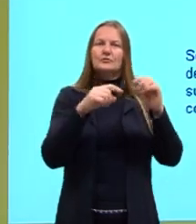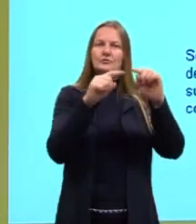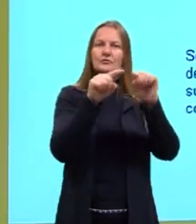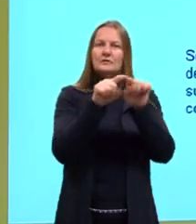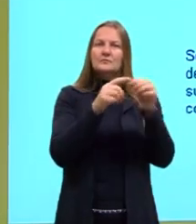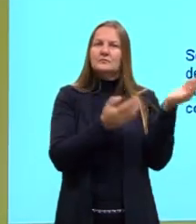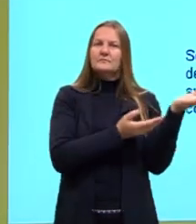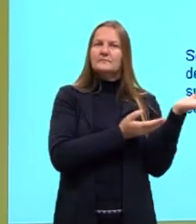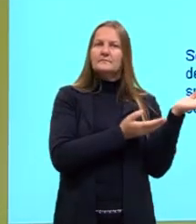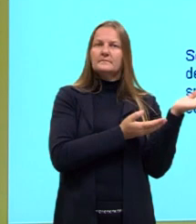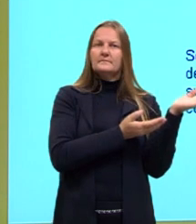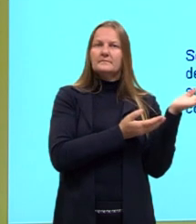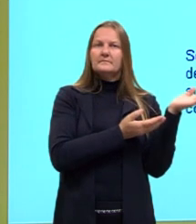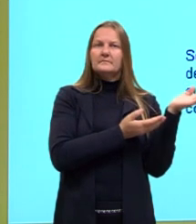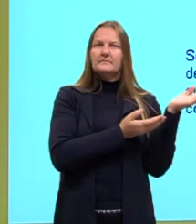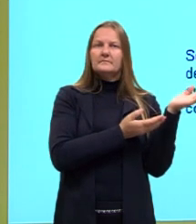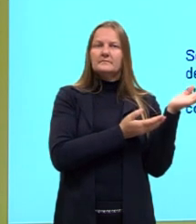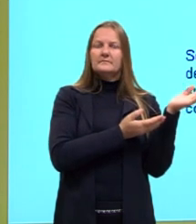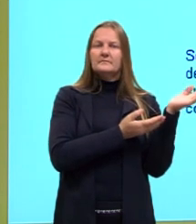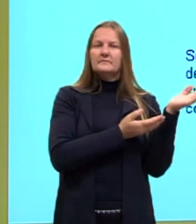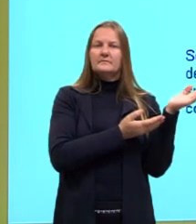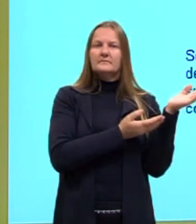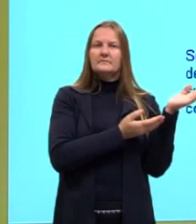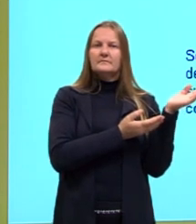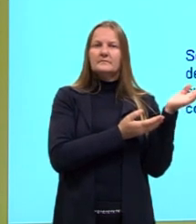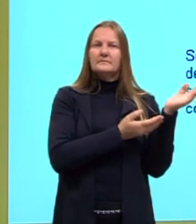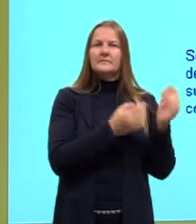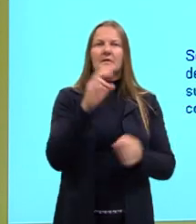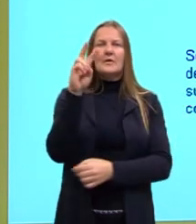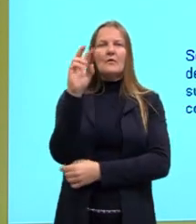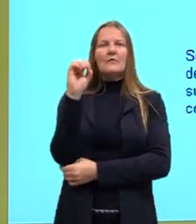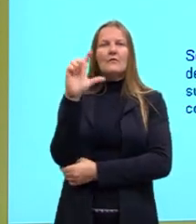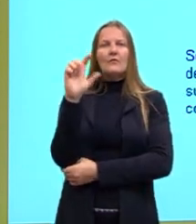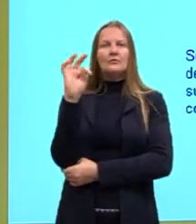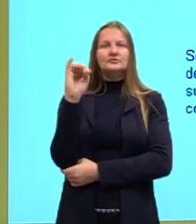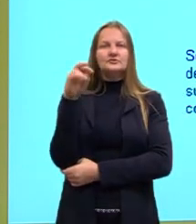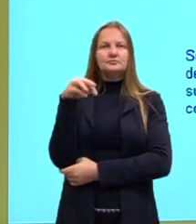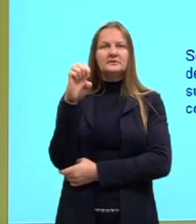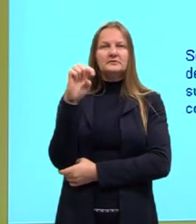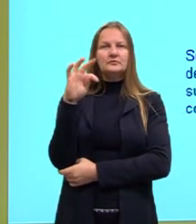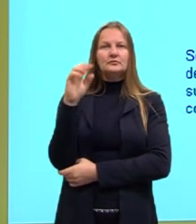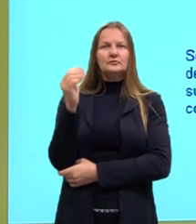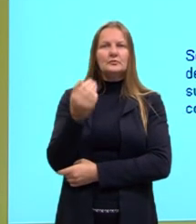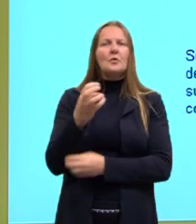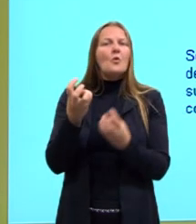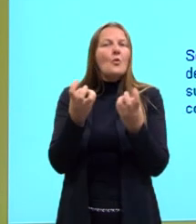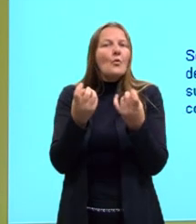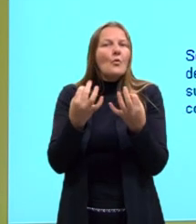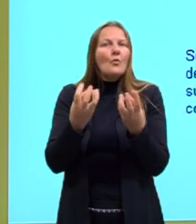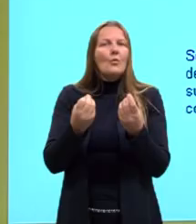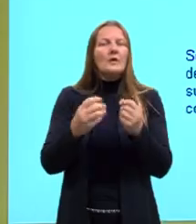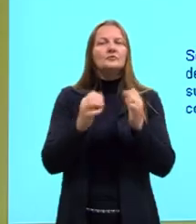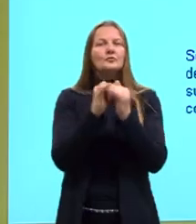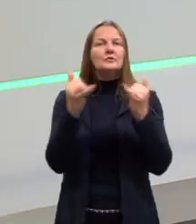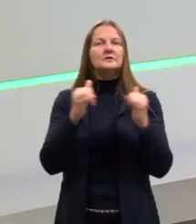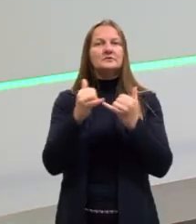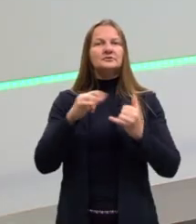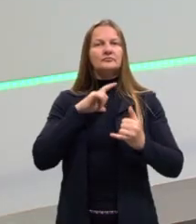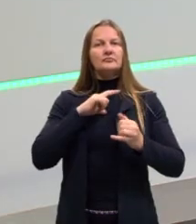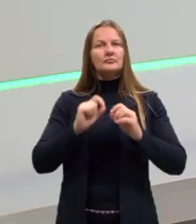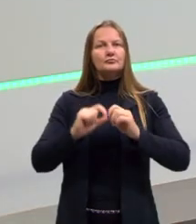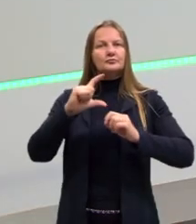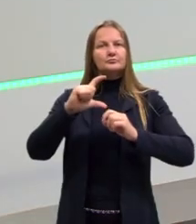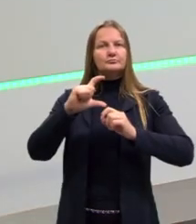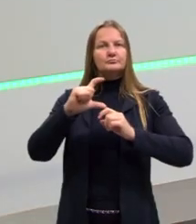Salina Que importante né o voltímetro porque esse voltímetro para verificar quantas de energia